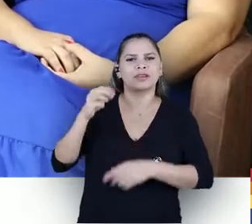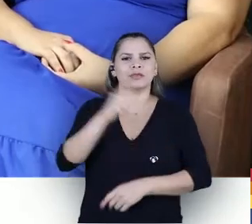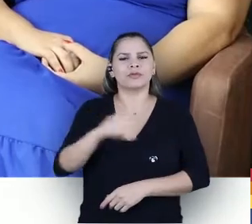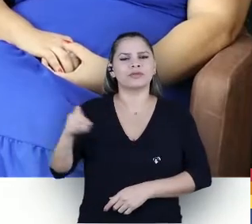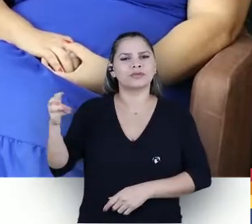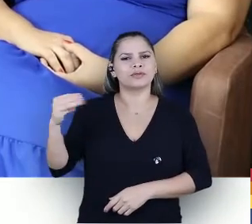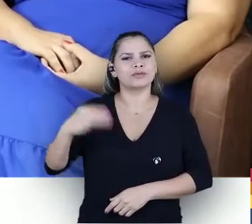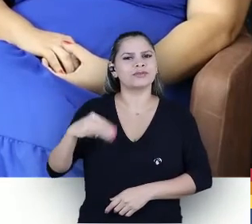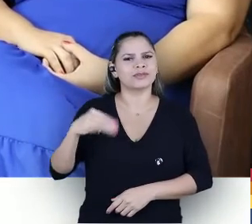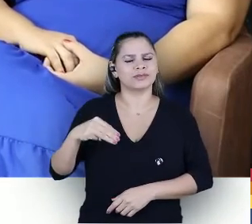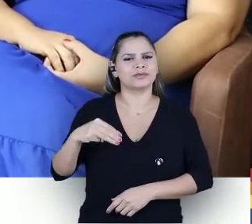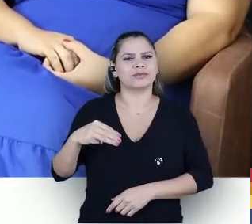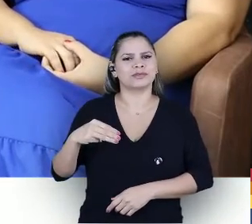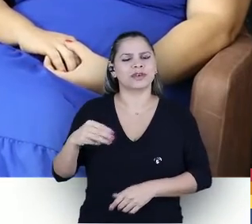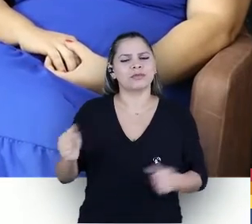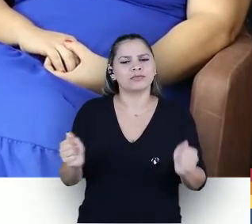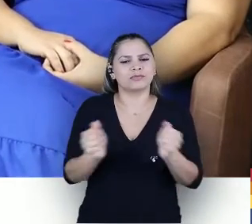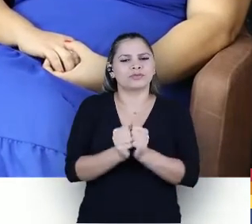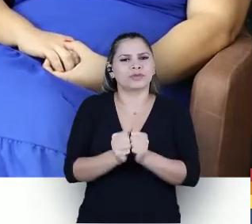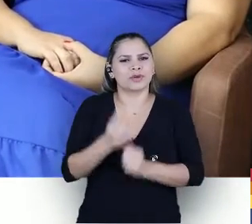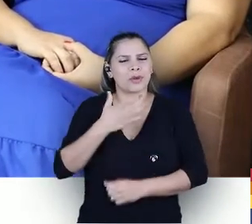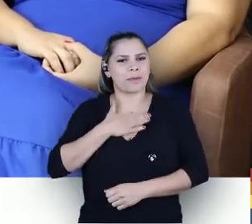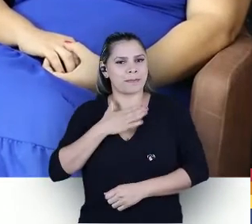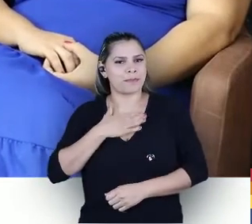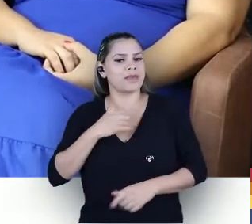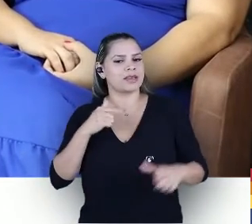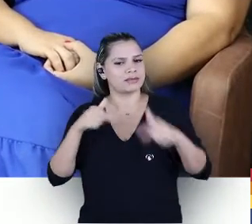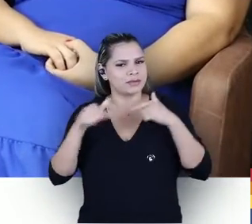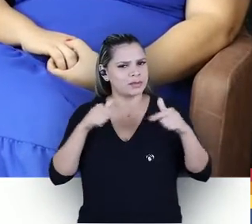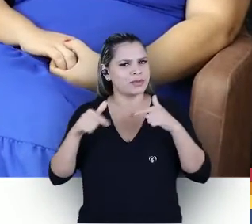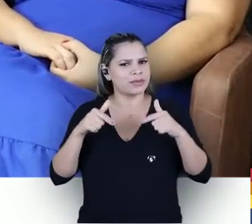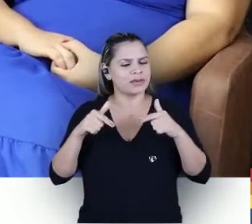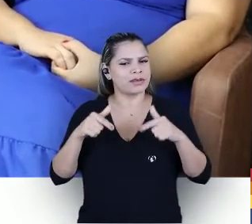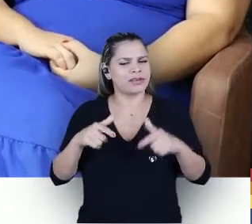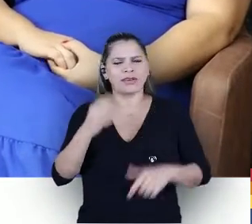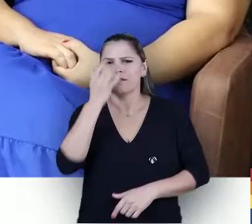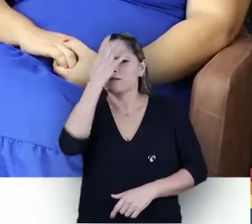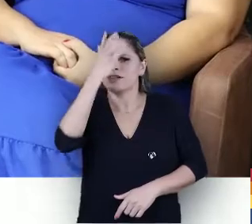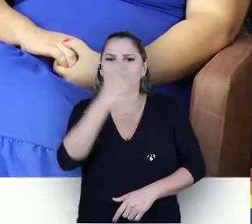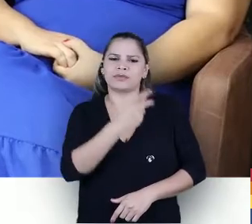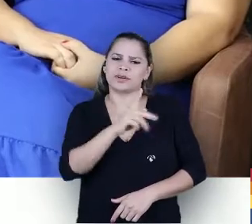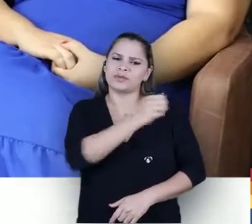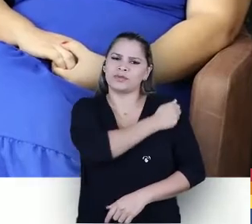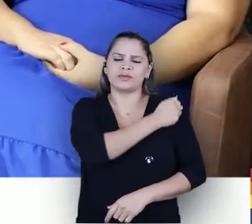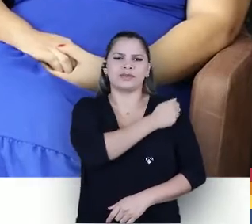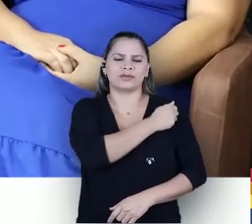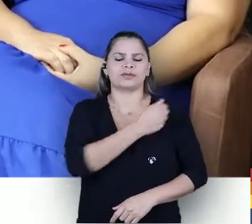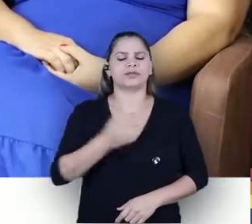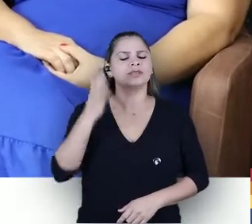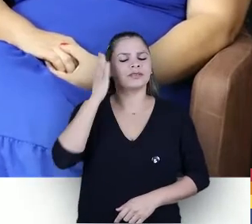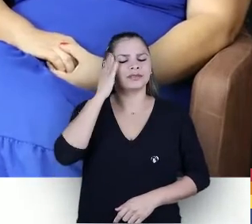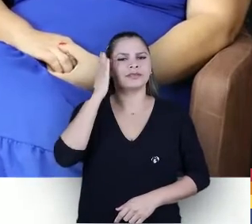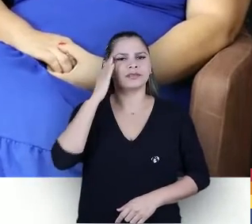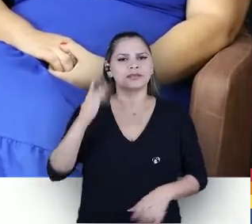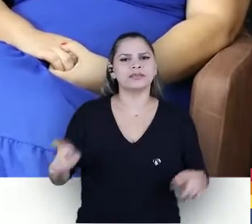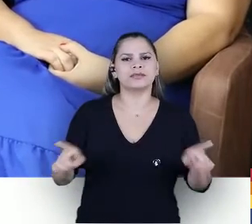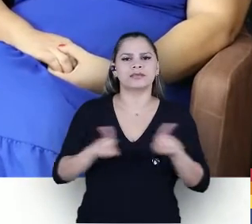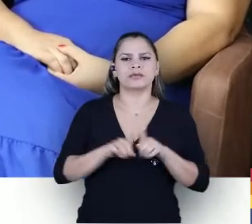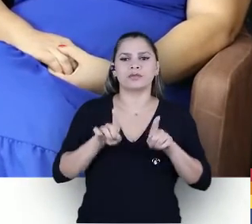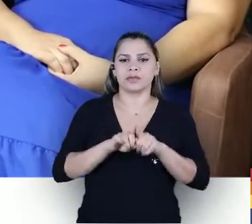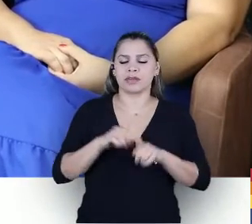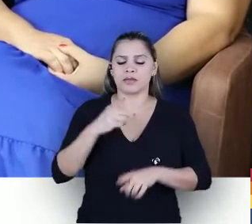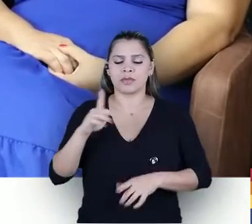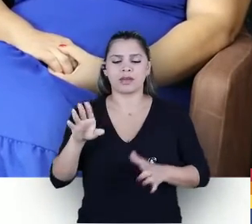geométrica, figura, fundo. Então, por que não chamar o professor de matemática para trabalhar junto comigo esse